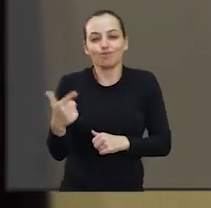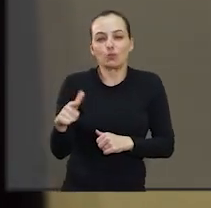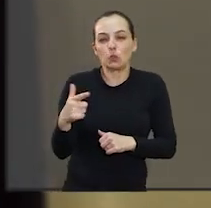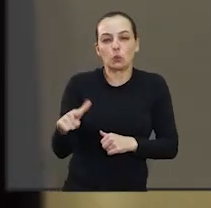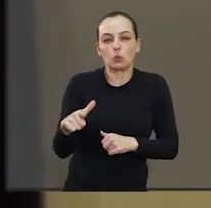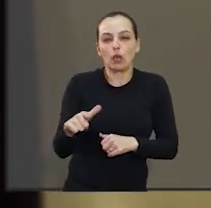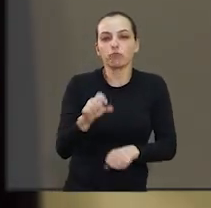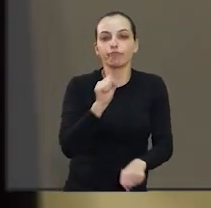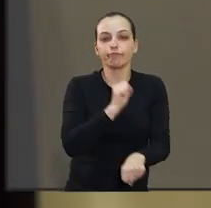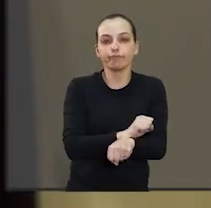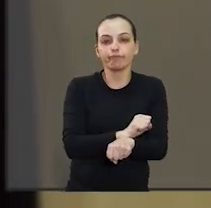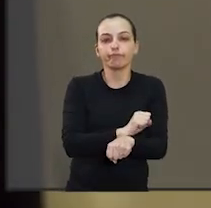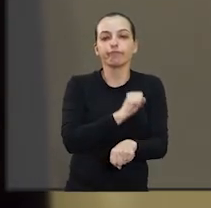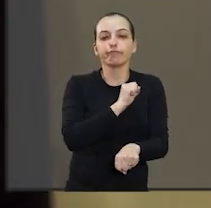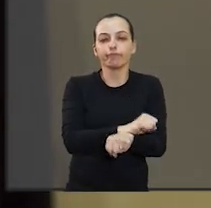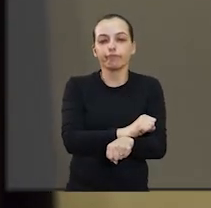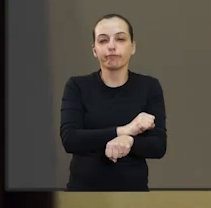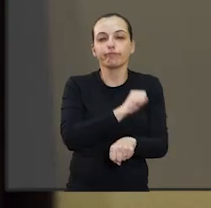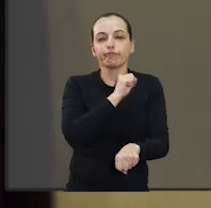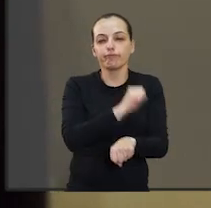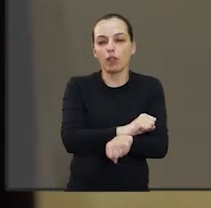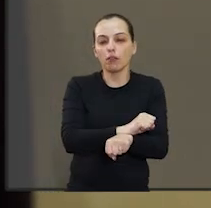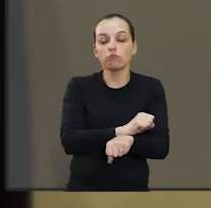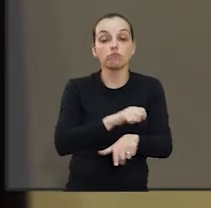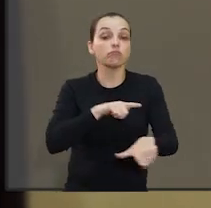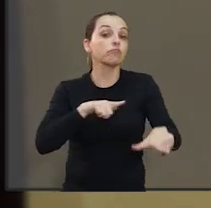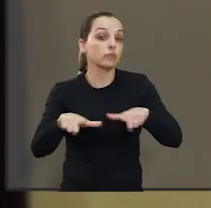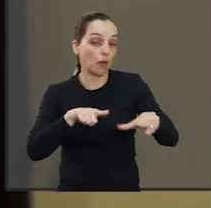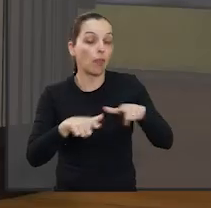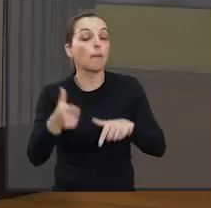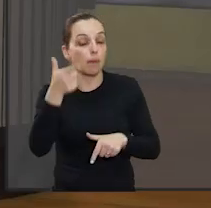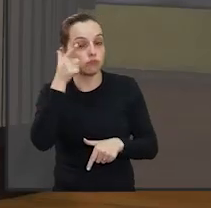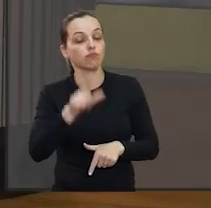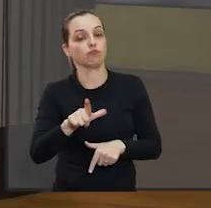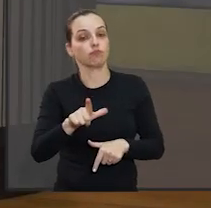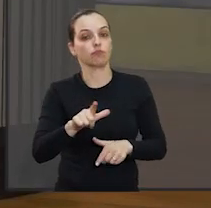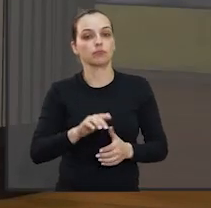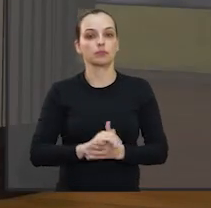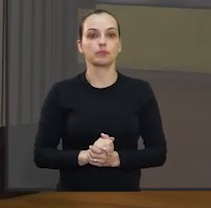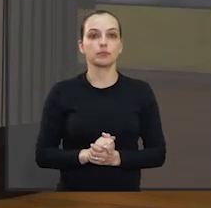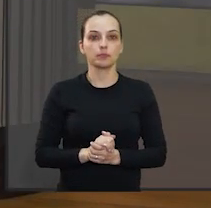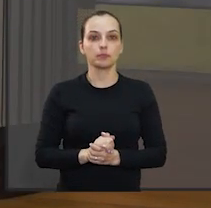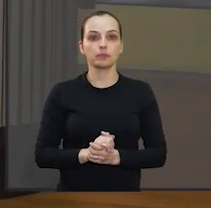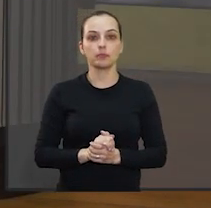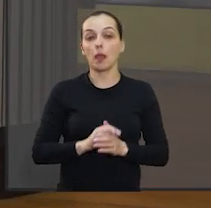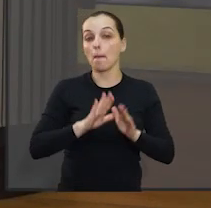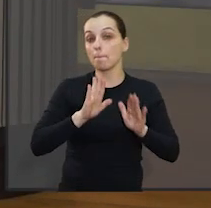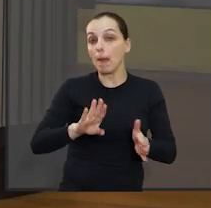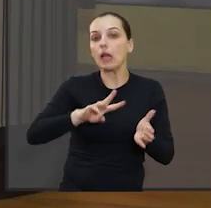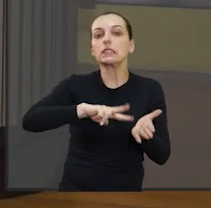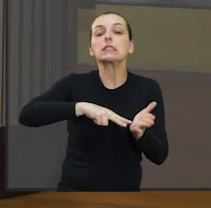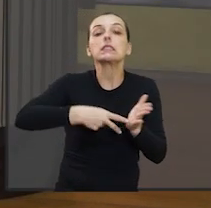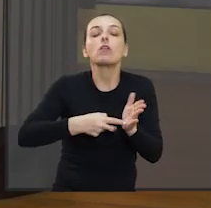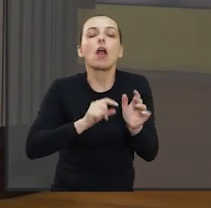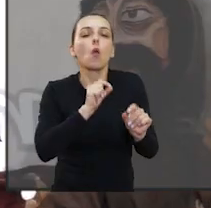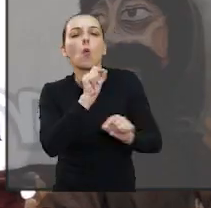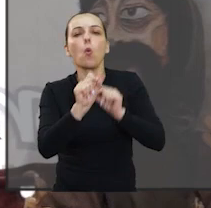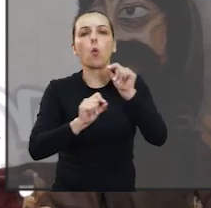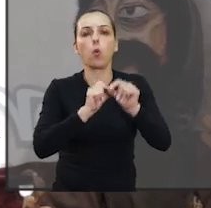fome. Não existe um investimento pesado nisso, então a cidade ela precisava de um